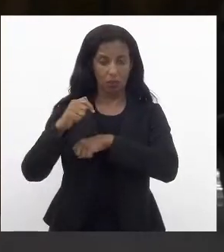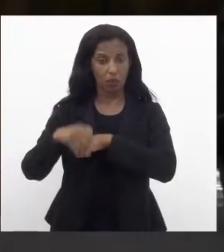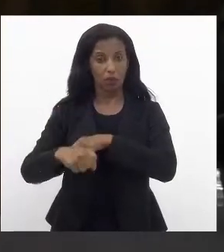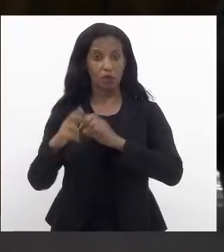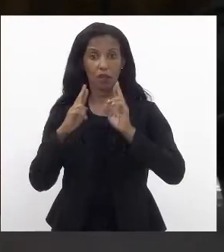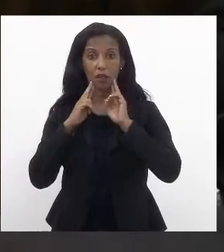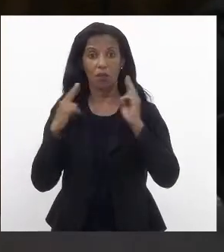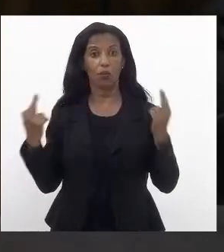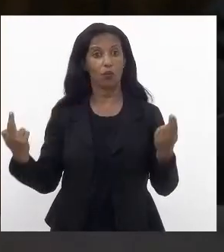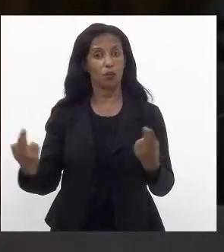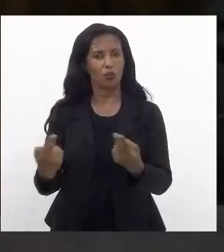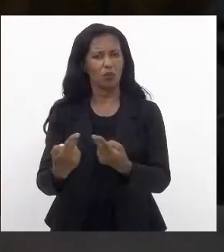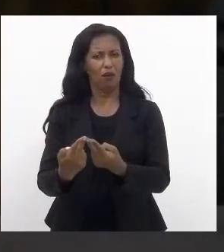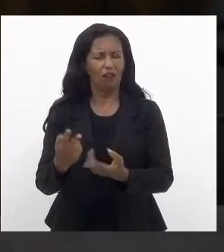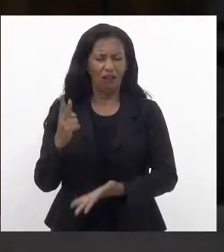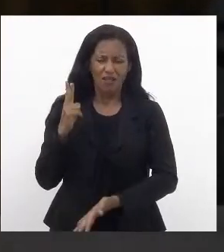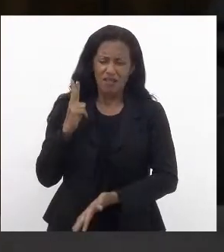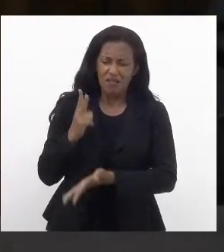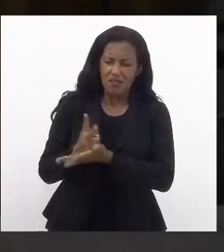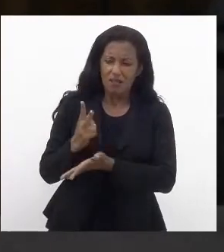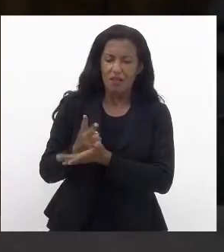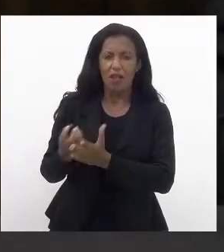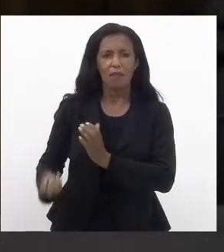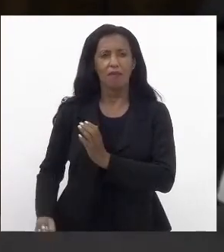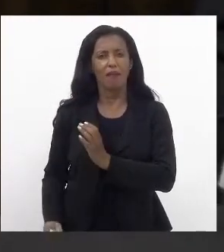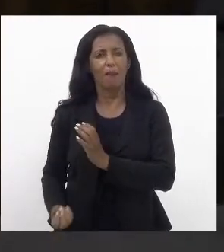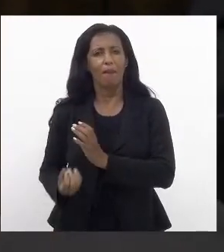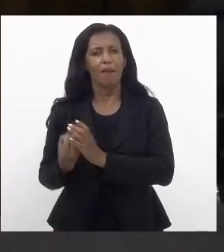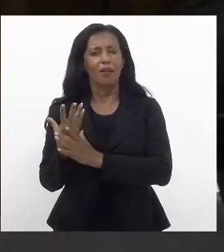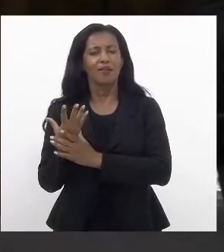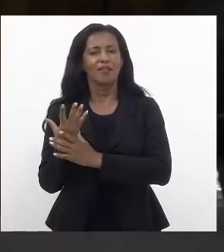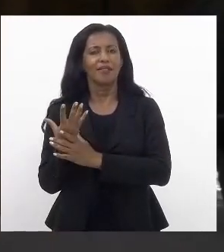reunidos, sempre vai aparecer uma luz.